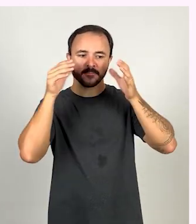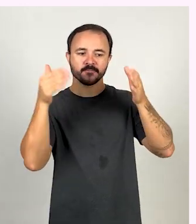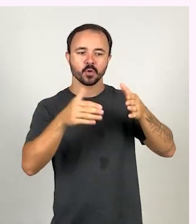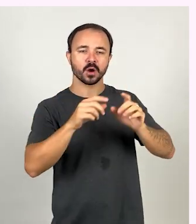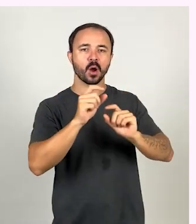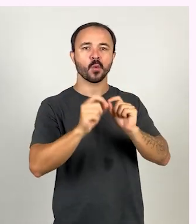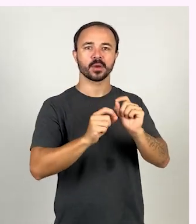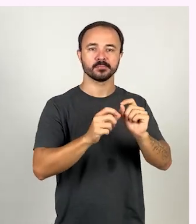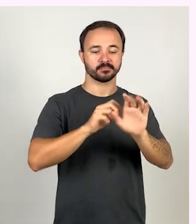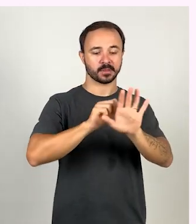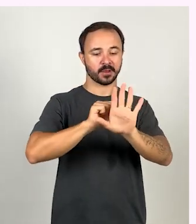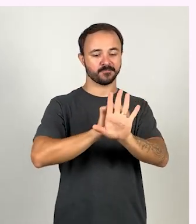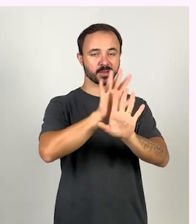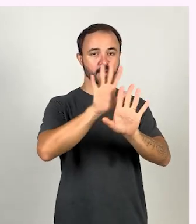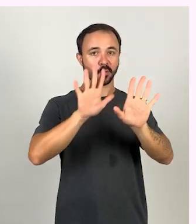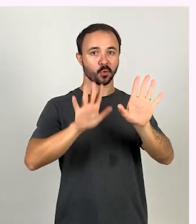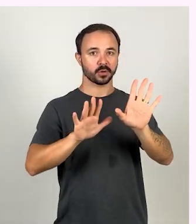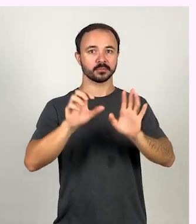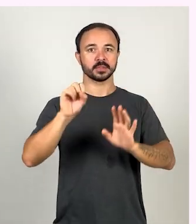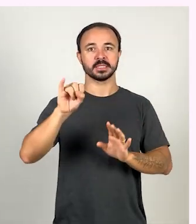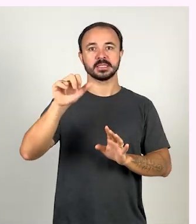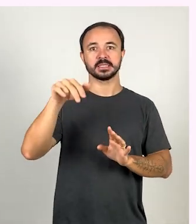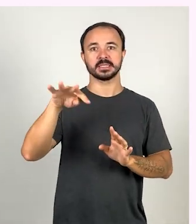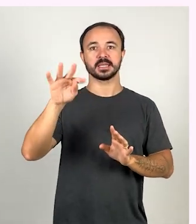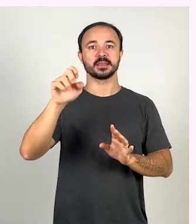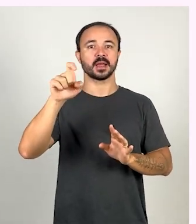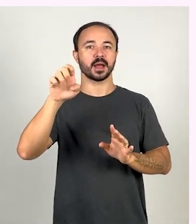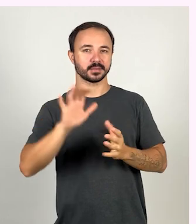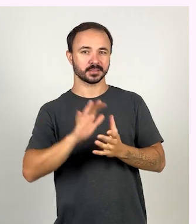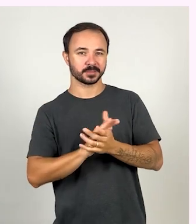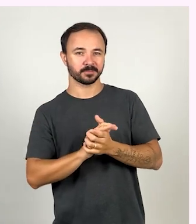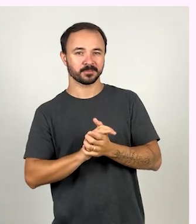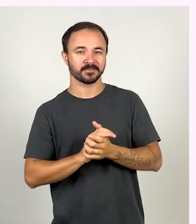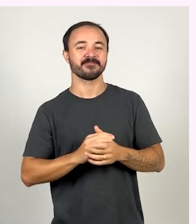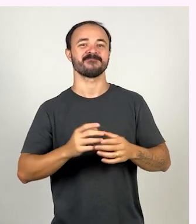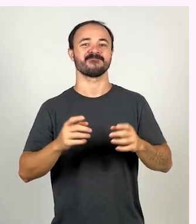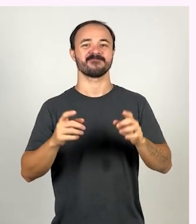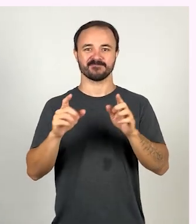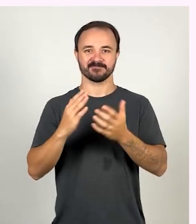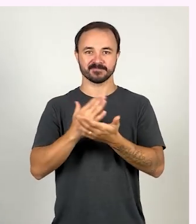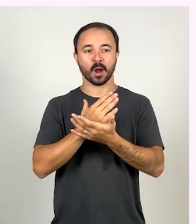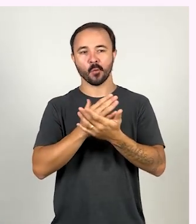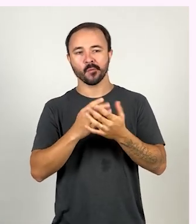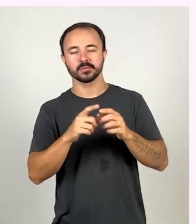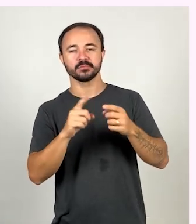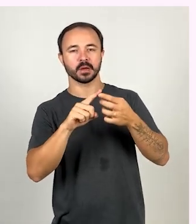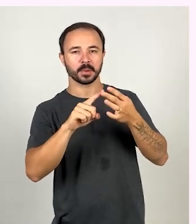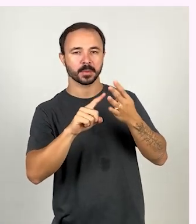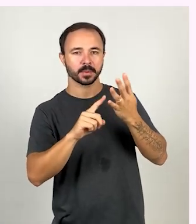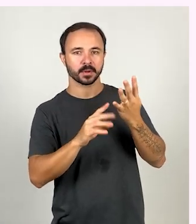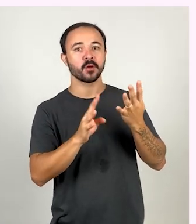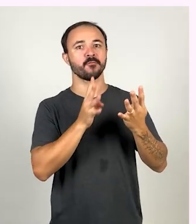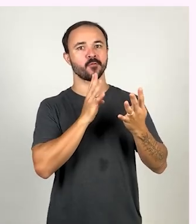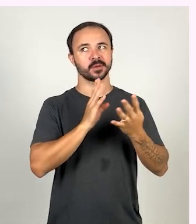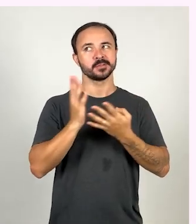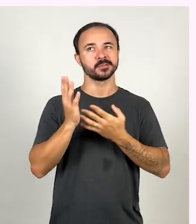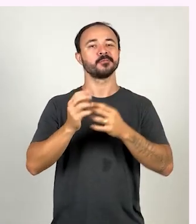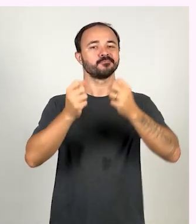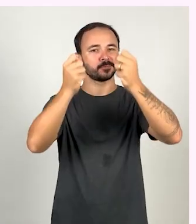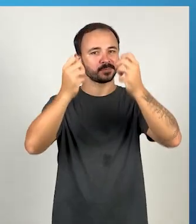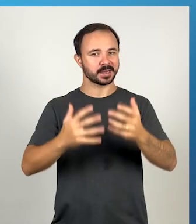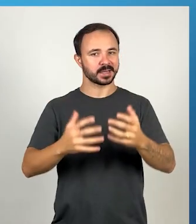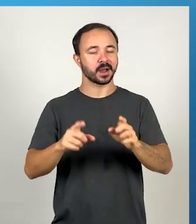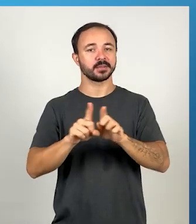concentrará nas figuras de sintaxe ou construção. Vamos conhecer o pleonasmo, hipérbato, anacoluto e a